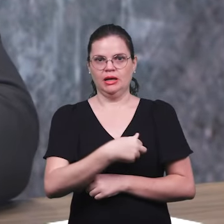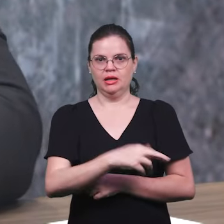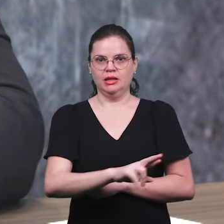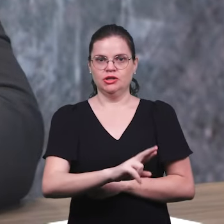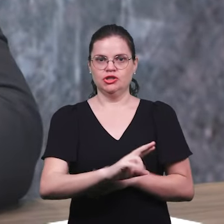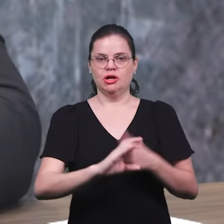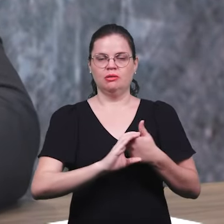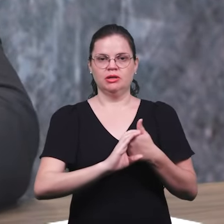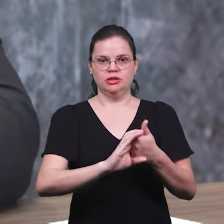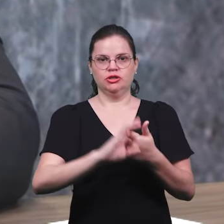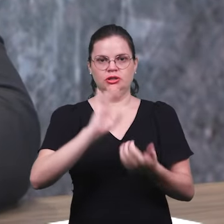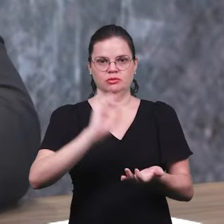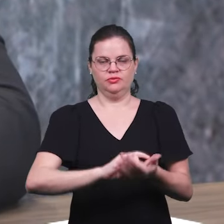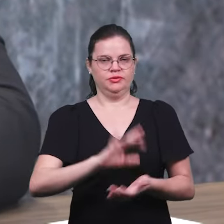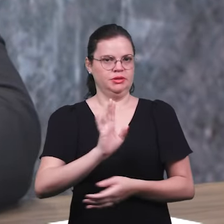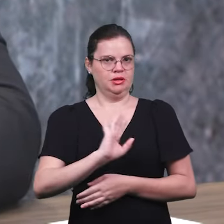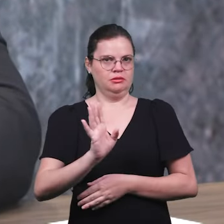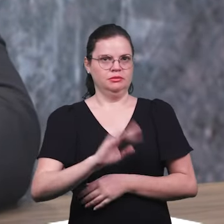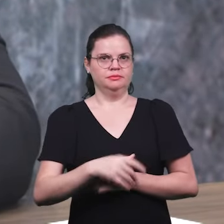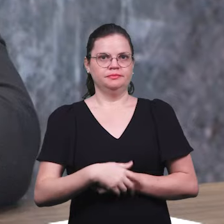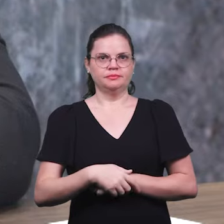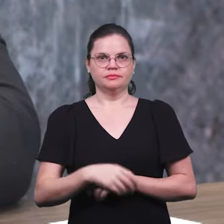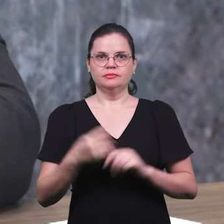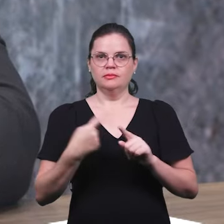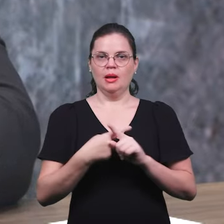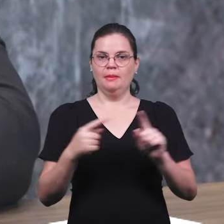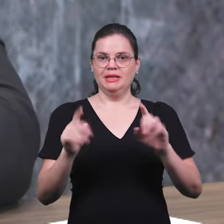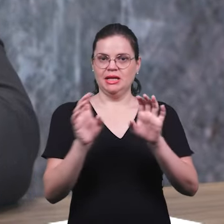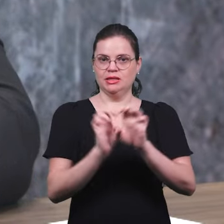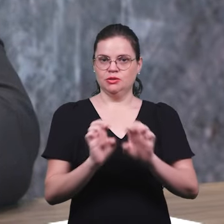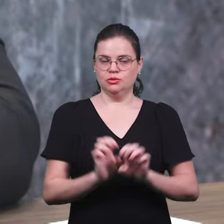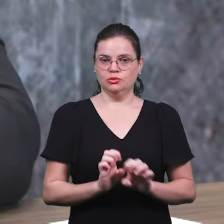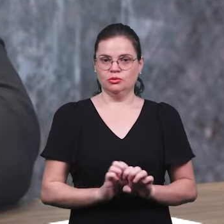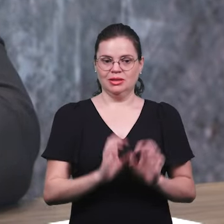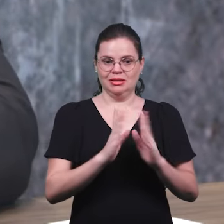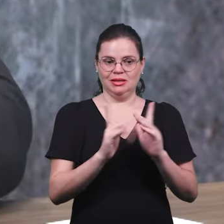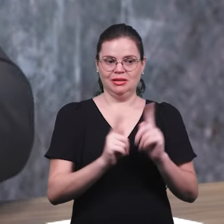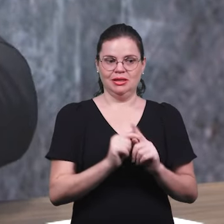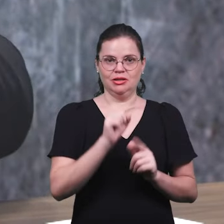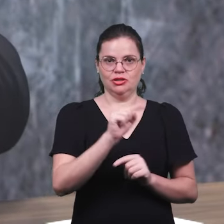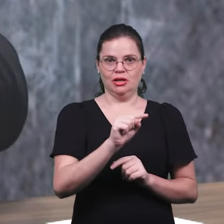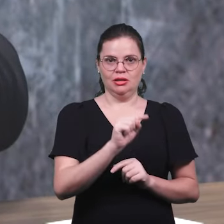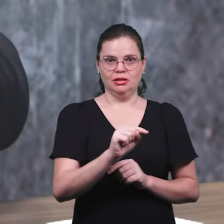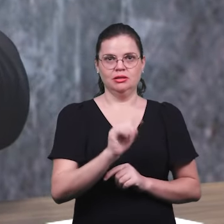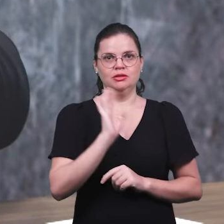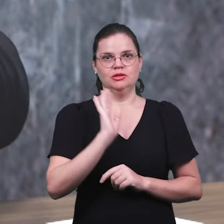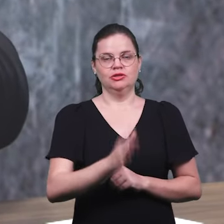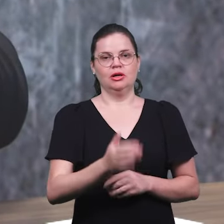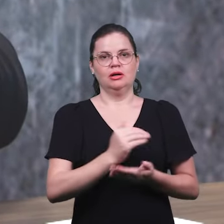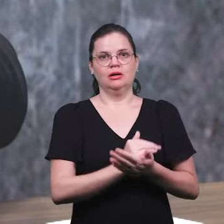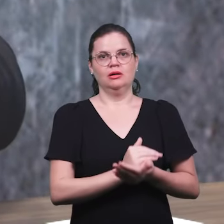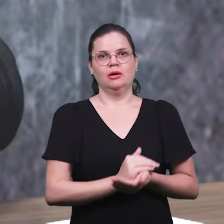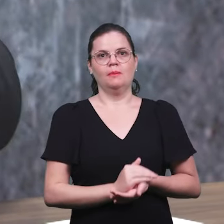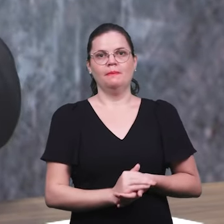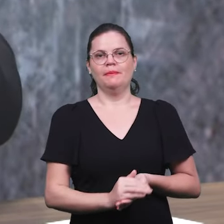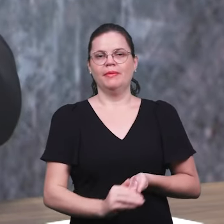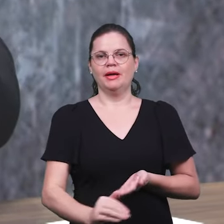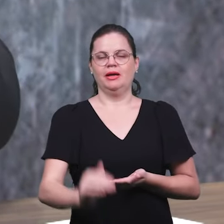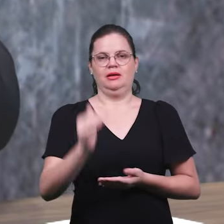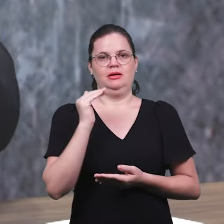religião oficial de Roma, mas a estrutura da igreja começa já, enquanto instituição, a